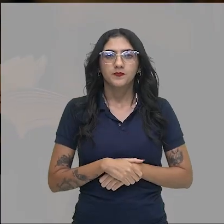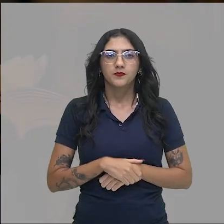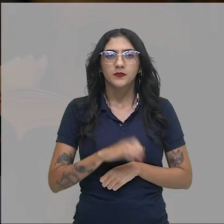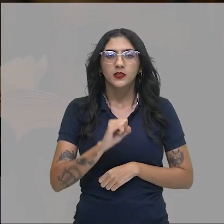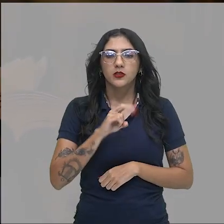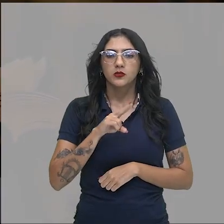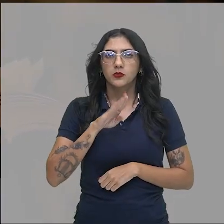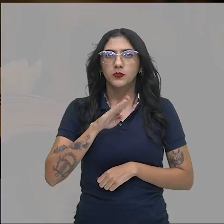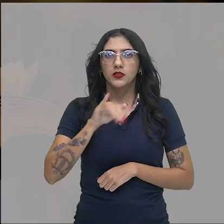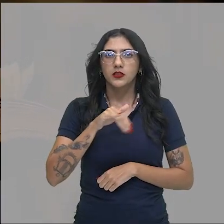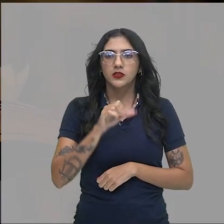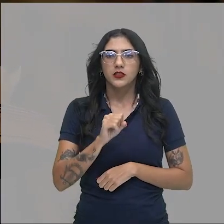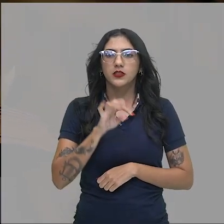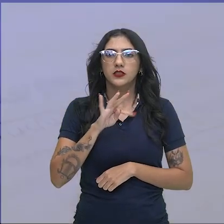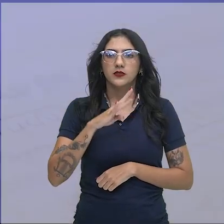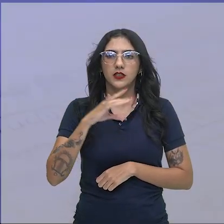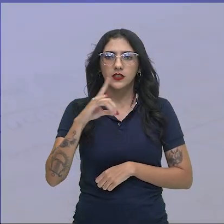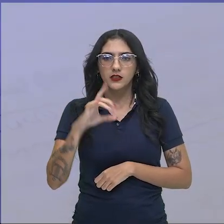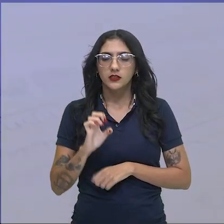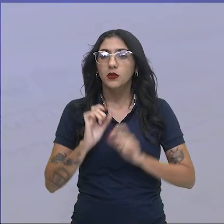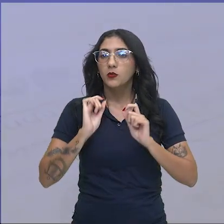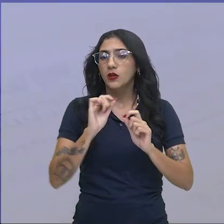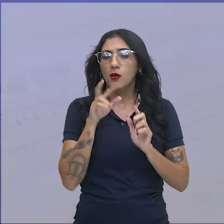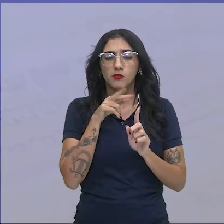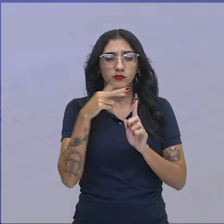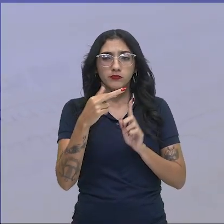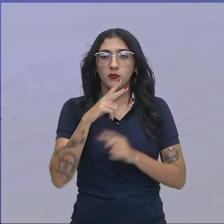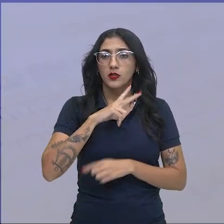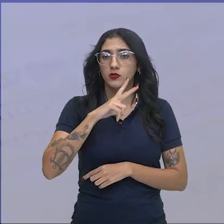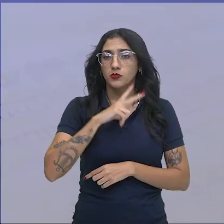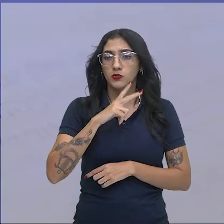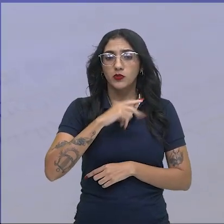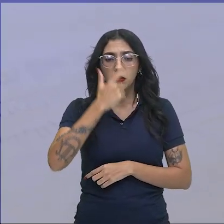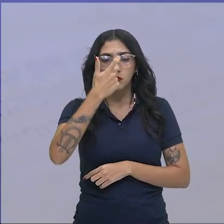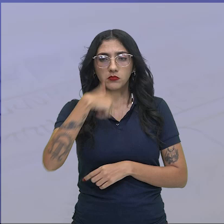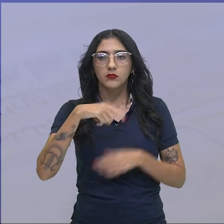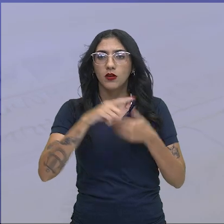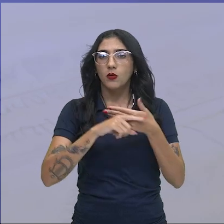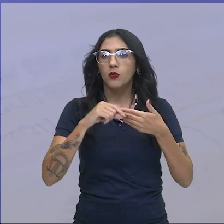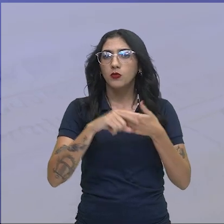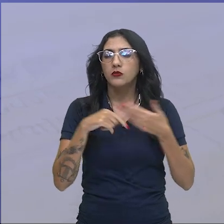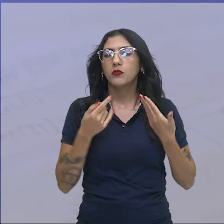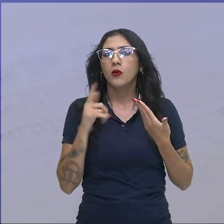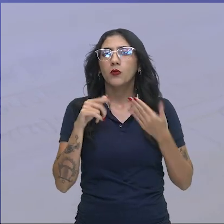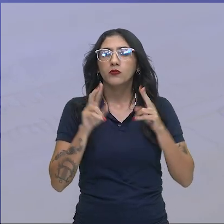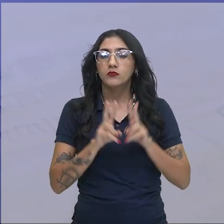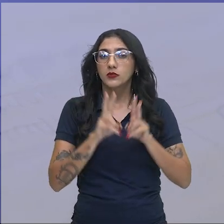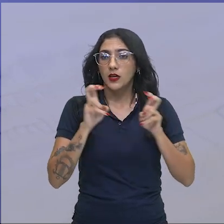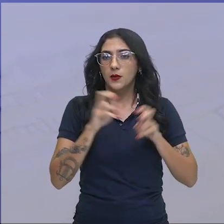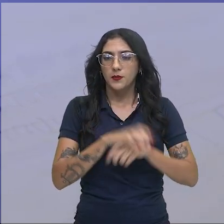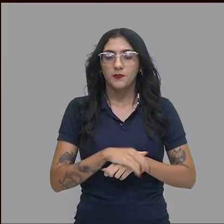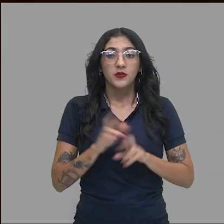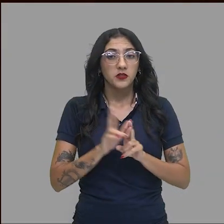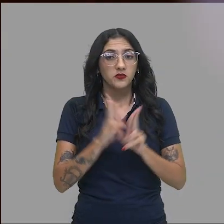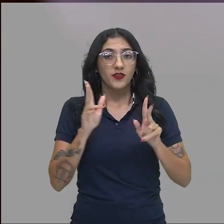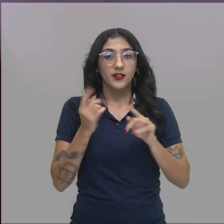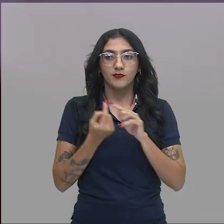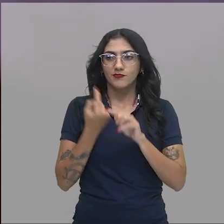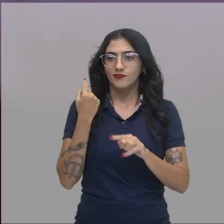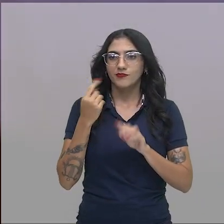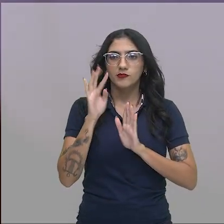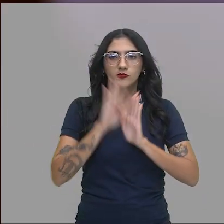Subjetividade, muitas vezes reflete a visão pessoal do autor sobre determinado tema, ao contrário dos textos